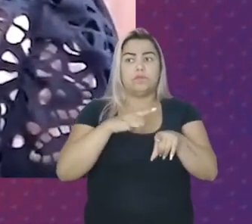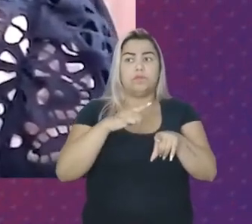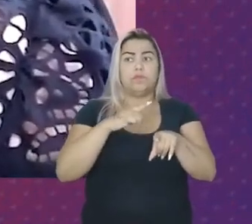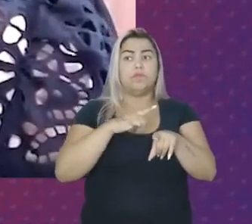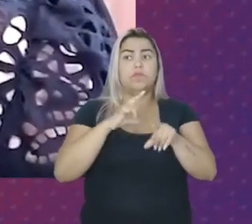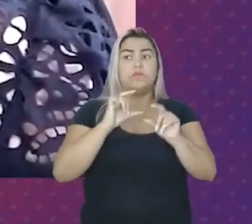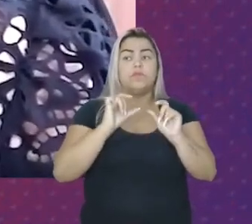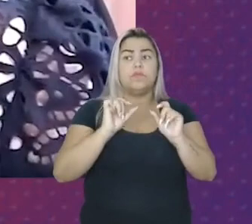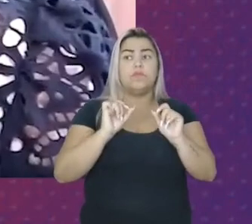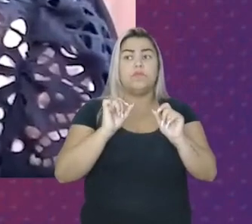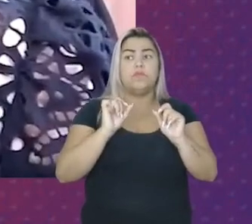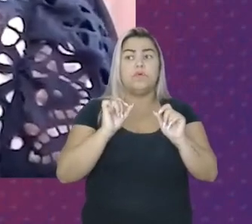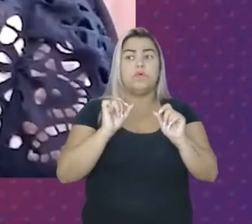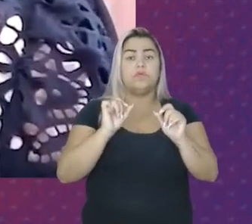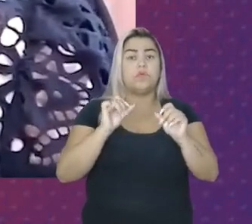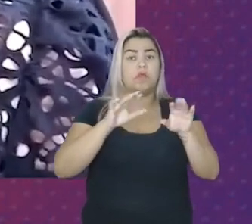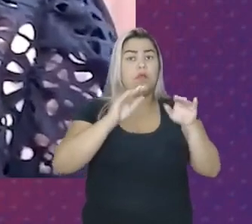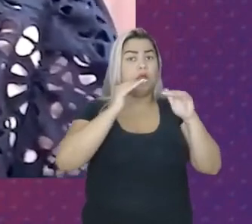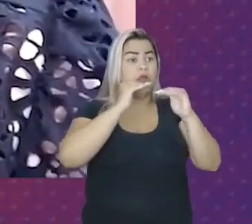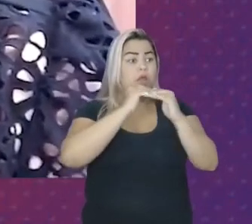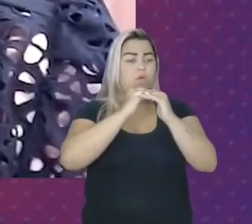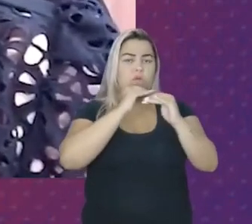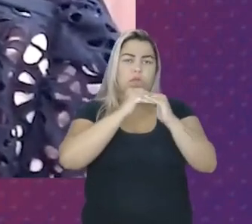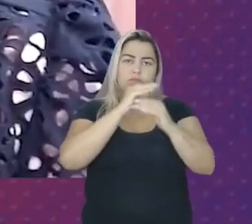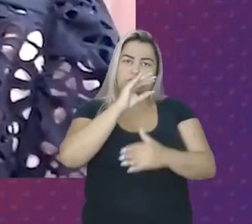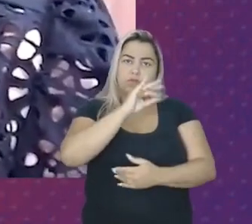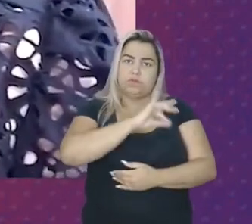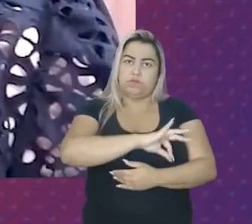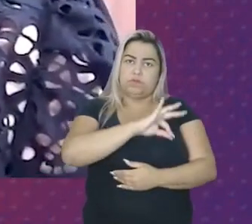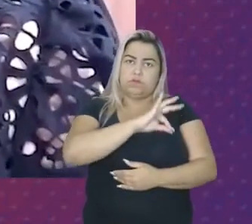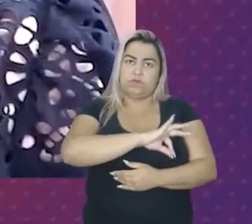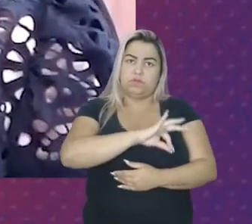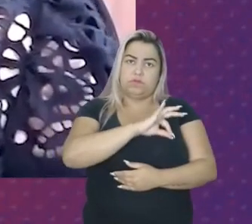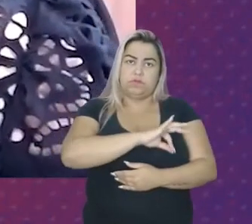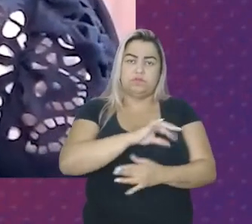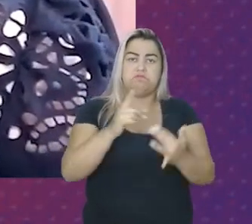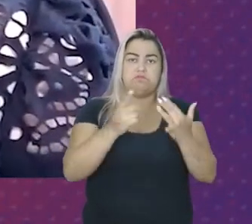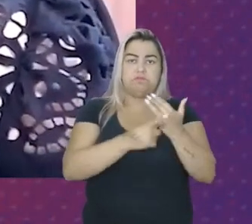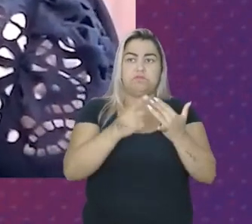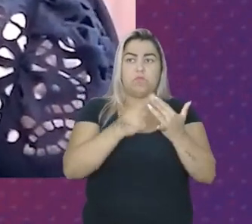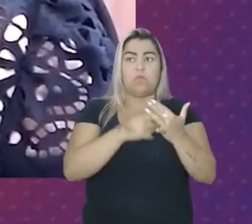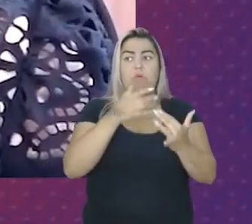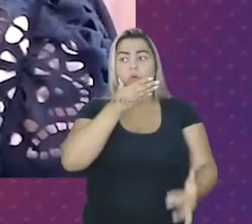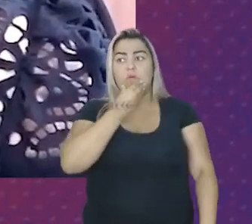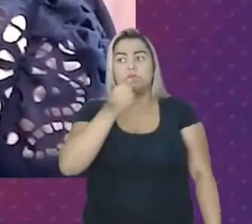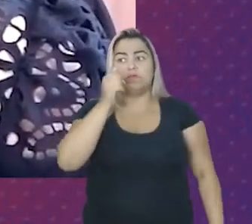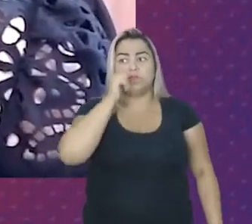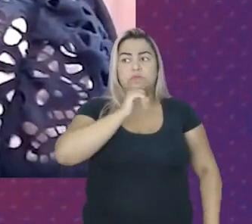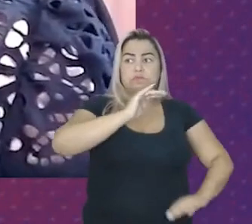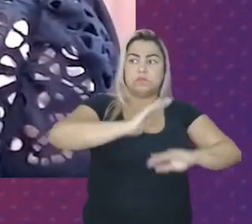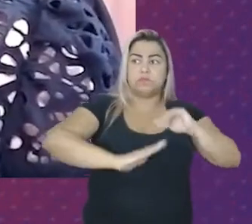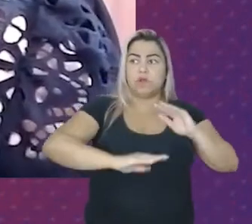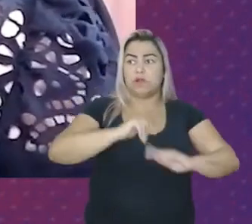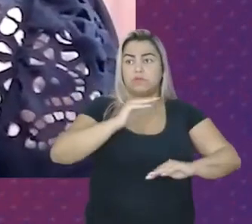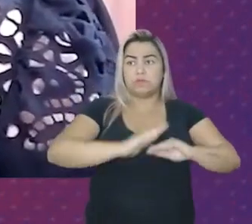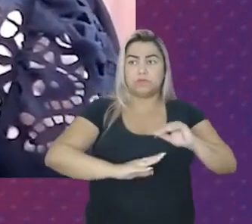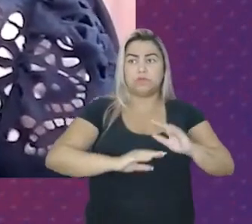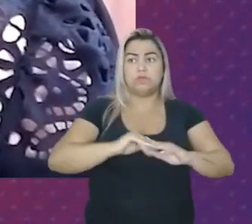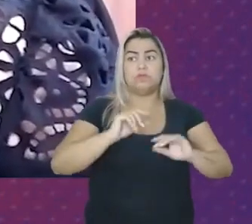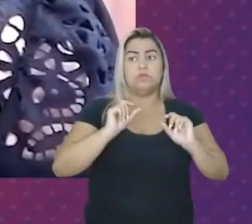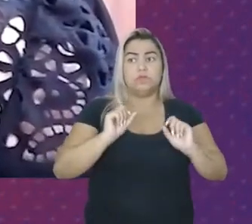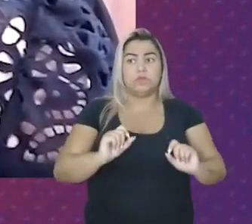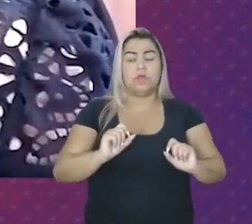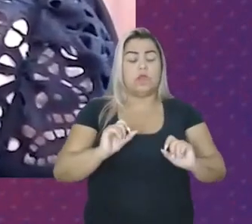também essa questão da igualdade salarial entre homens e mulheres. A gente vê que, na prática, a dificuldade que